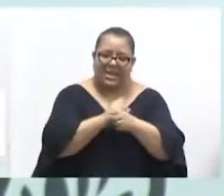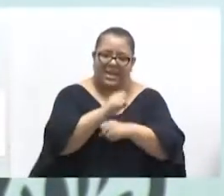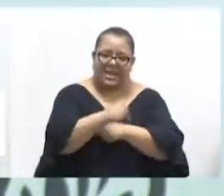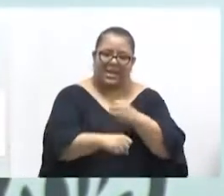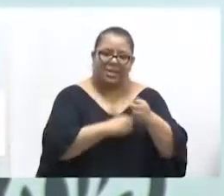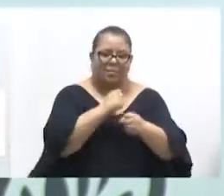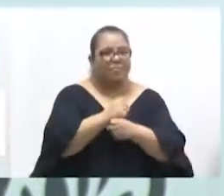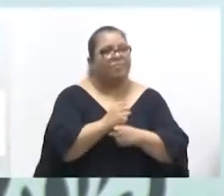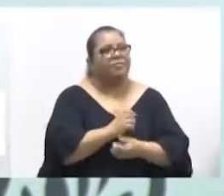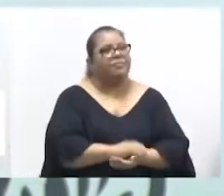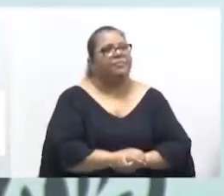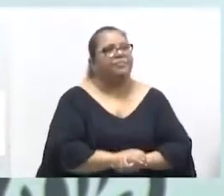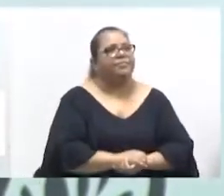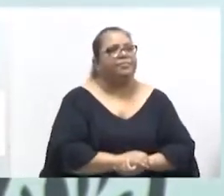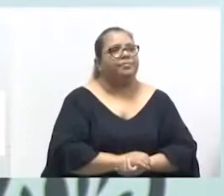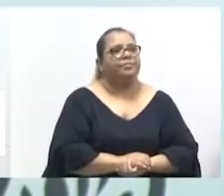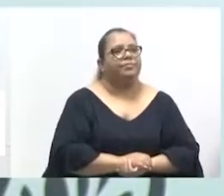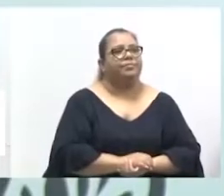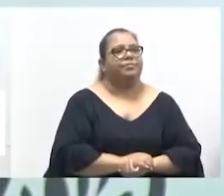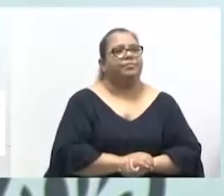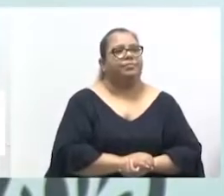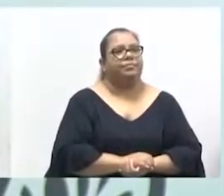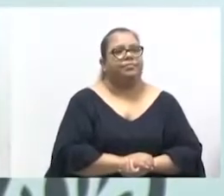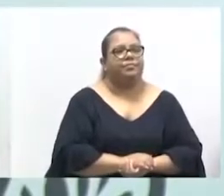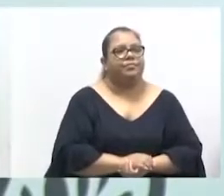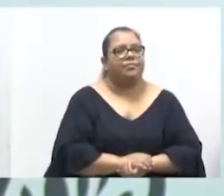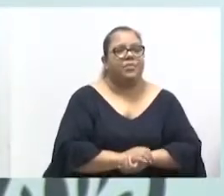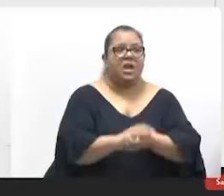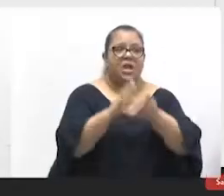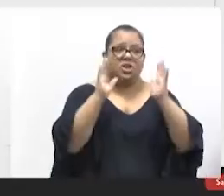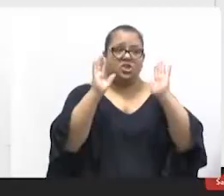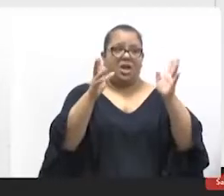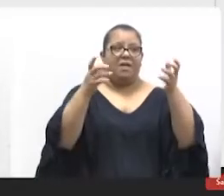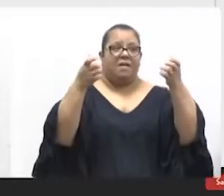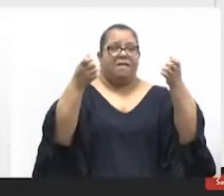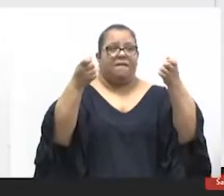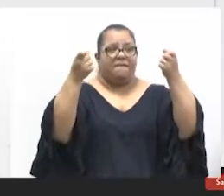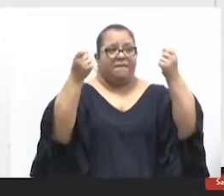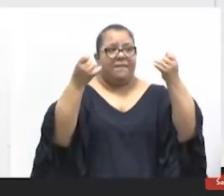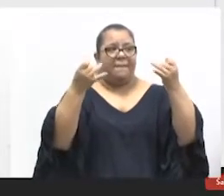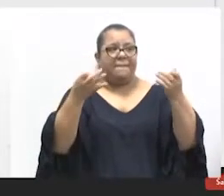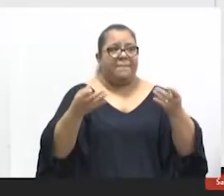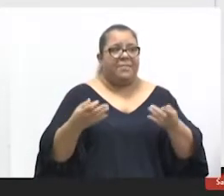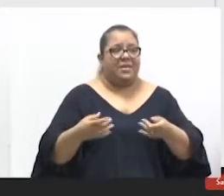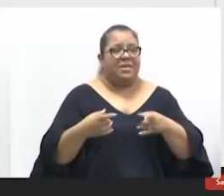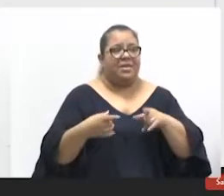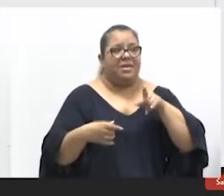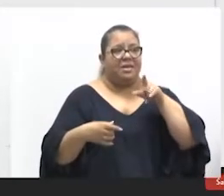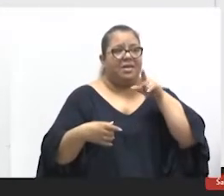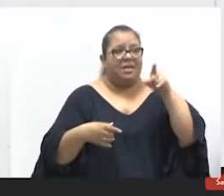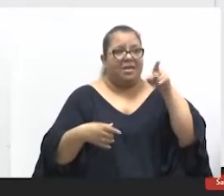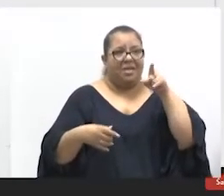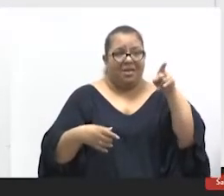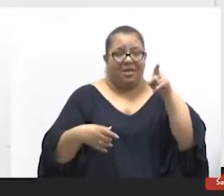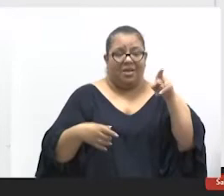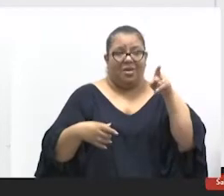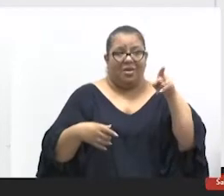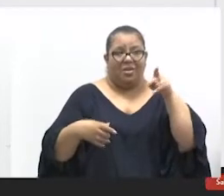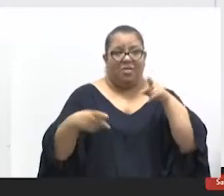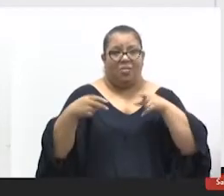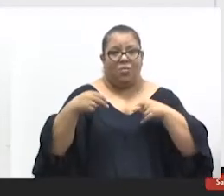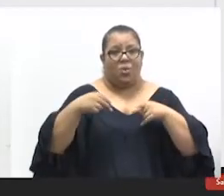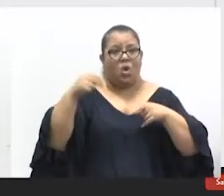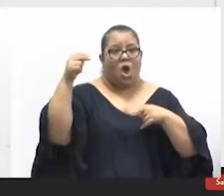Pode passar. Temos, então, como foi falado dos UNACOMs, então, aquela estrelinha não ficou muito nítida, mas lá no nortão, que